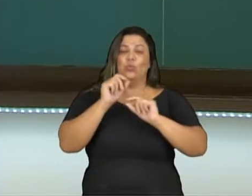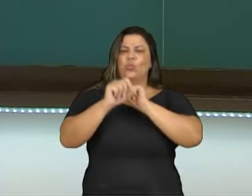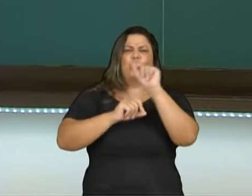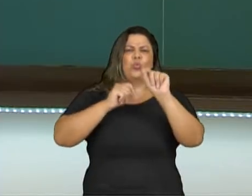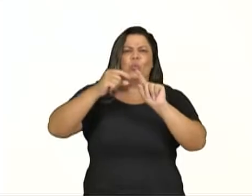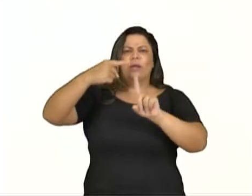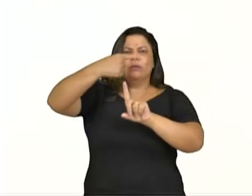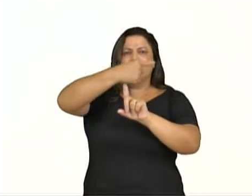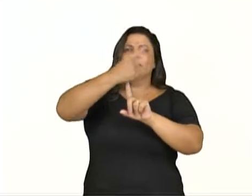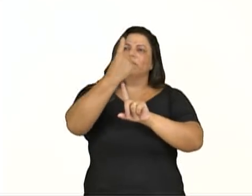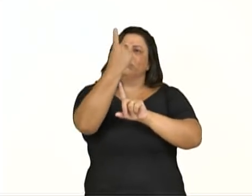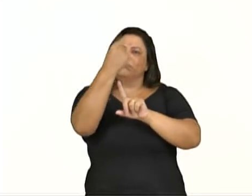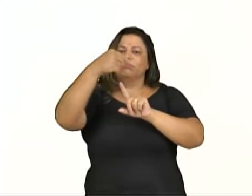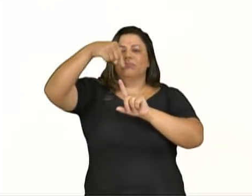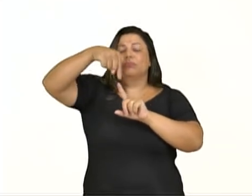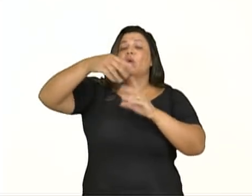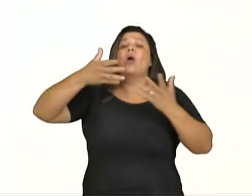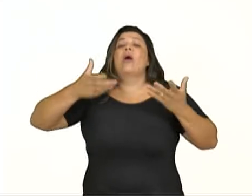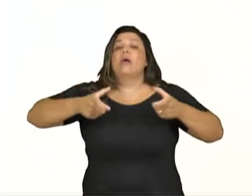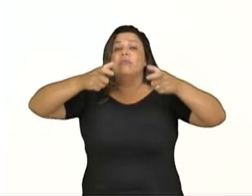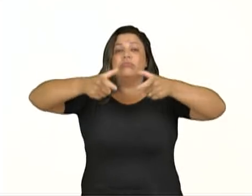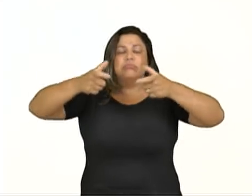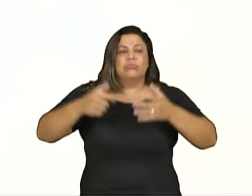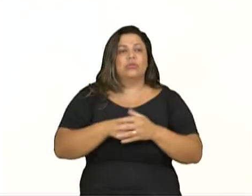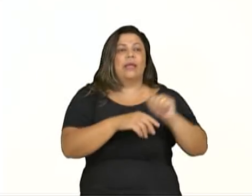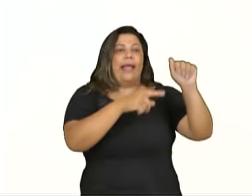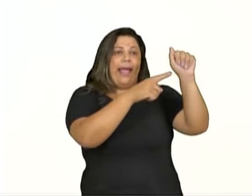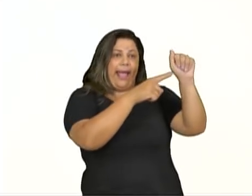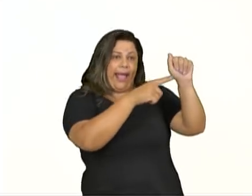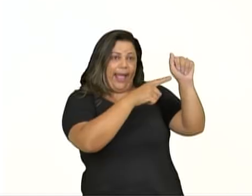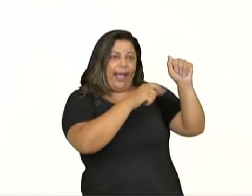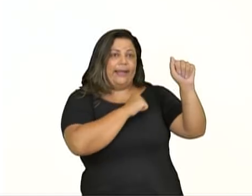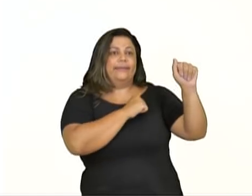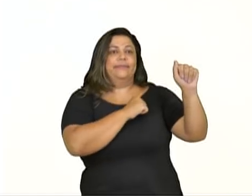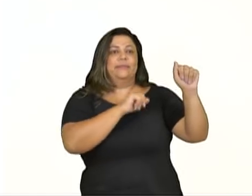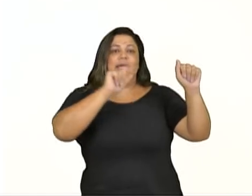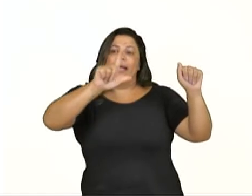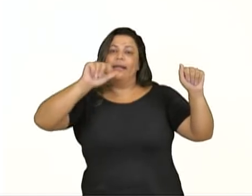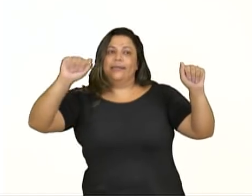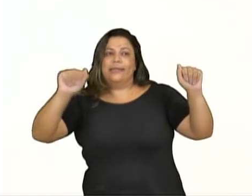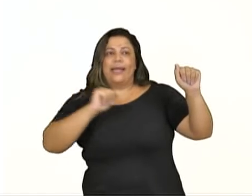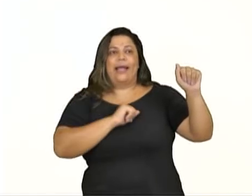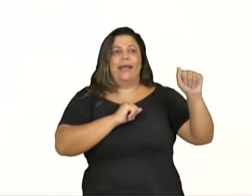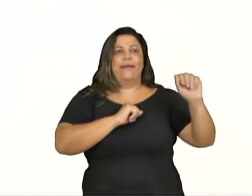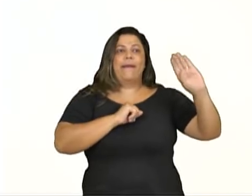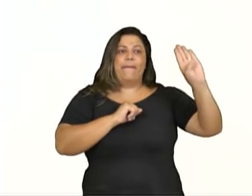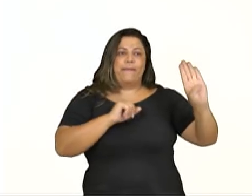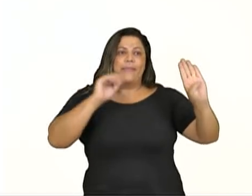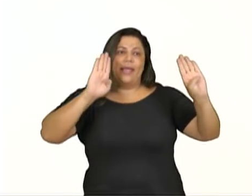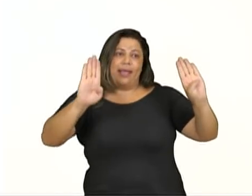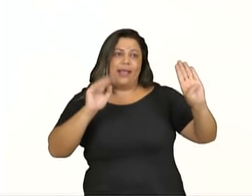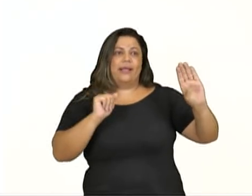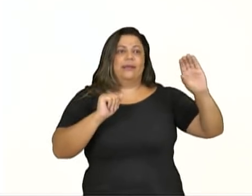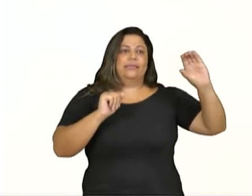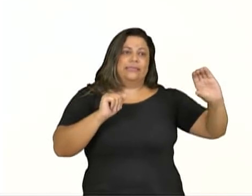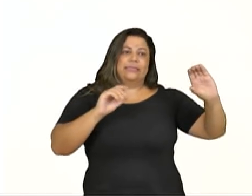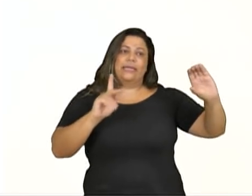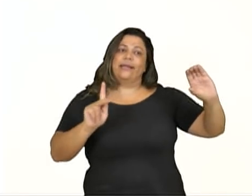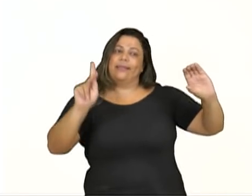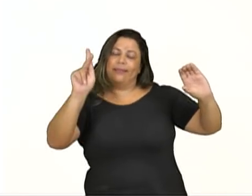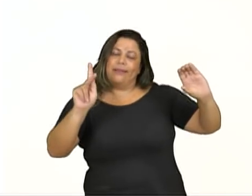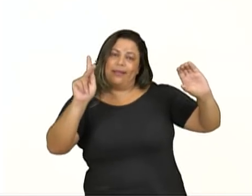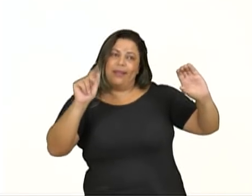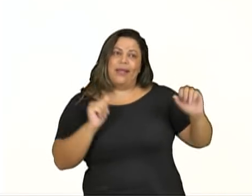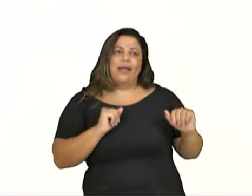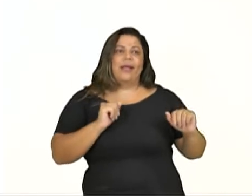A, no ponto médio entre L e A, letra B na posição B, letra C na posição K, letra D em algum